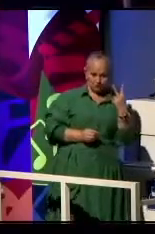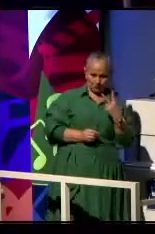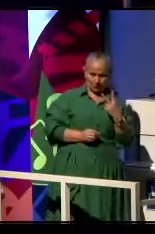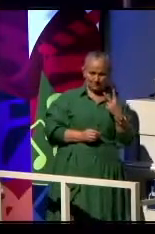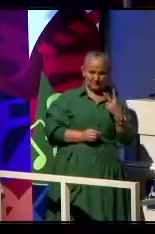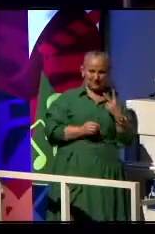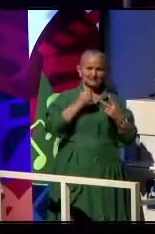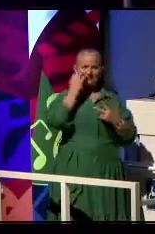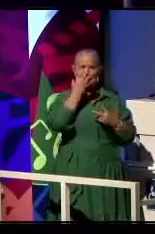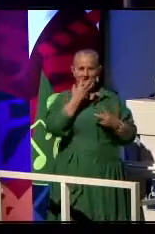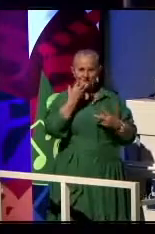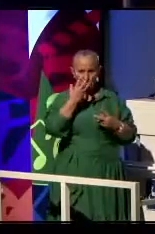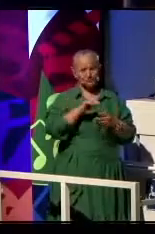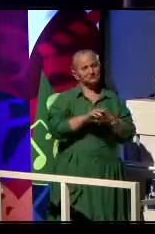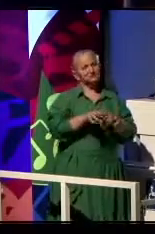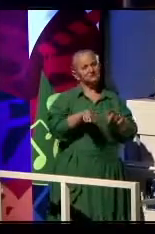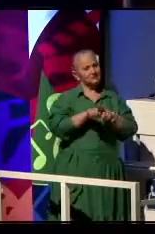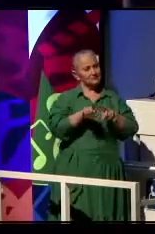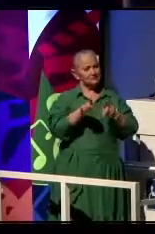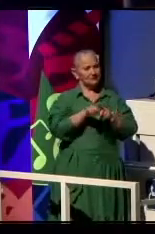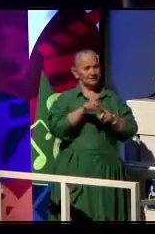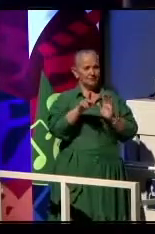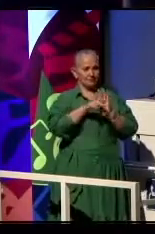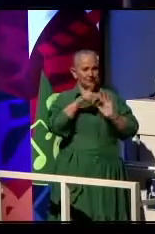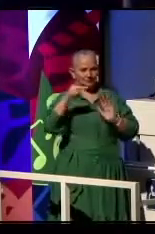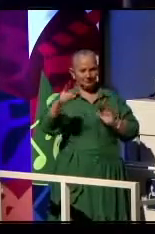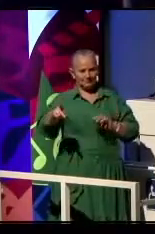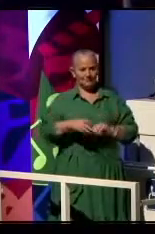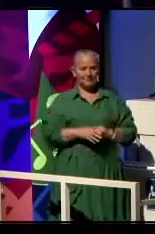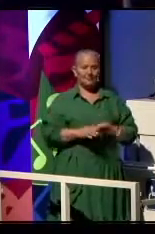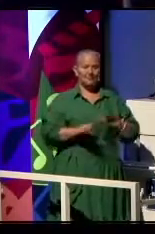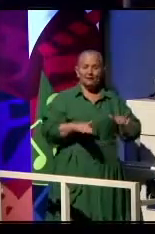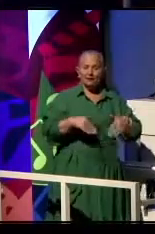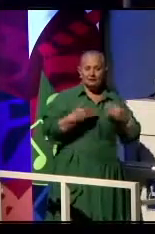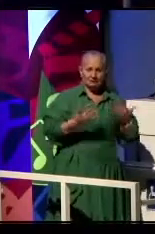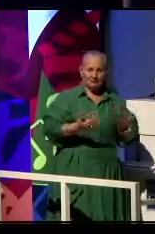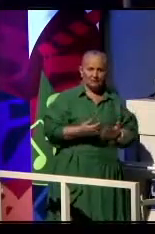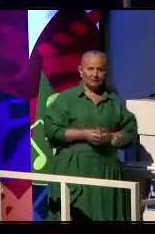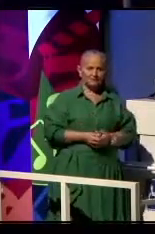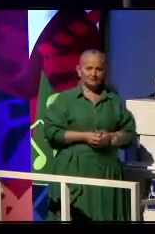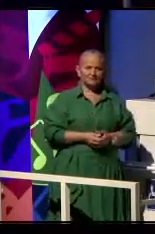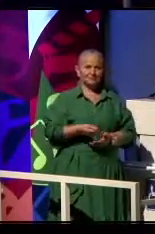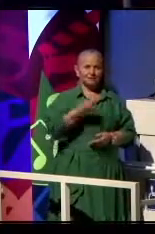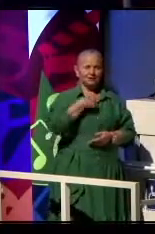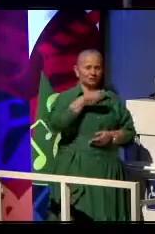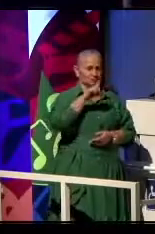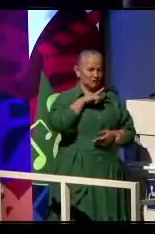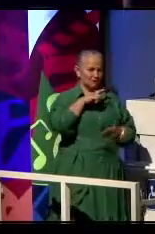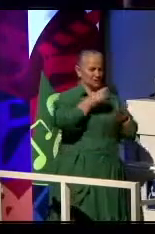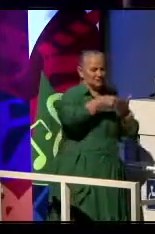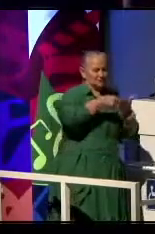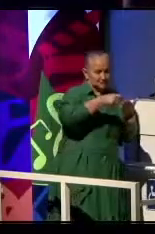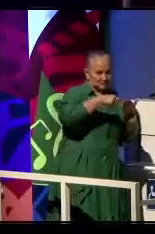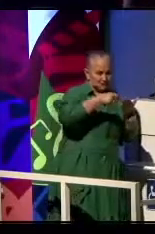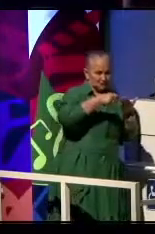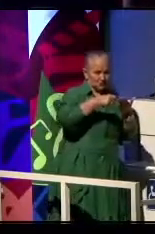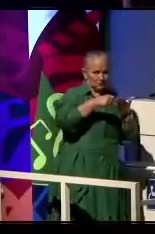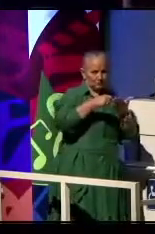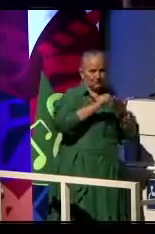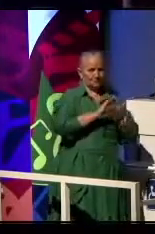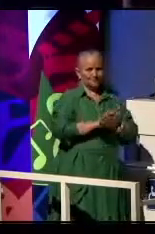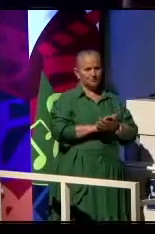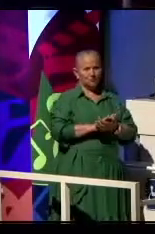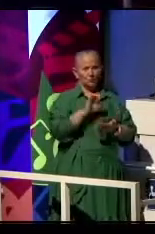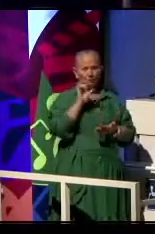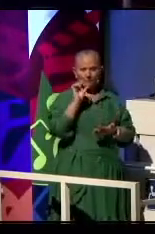discos. Pode passar? E aí, gente, eu coloquei algumas páginas do meu livro. Né? Como eu disse,